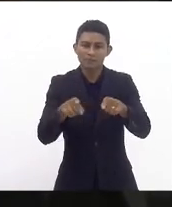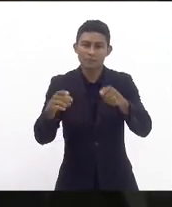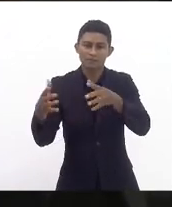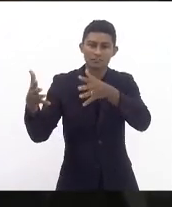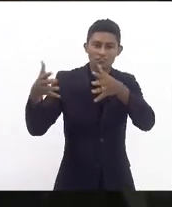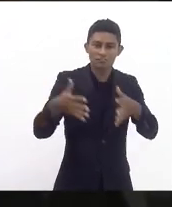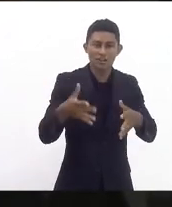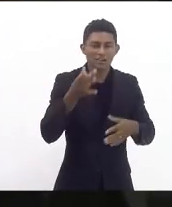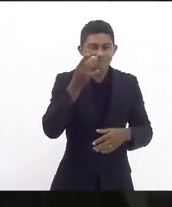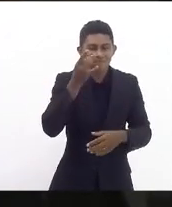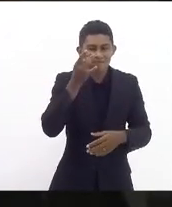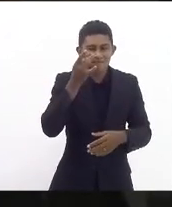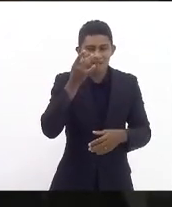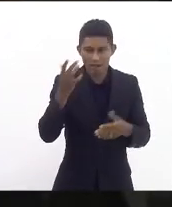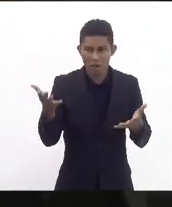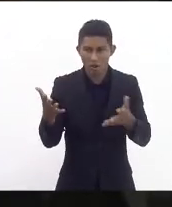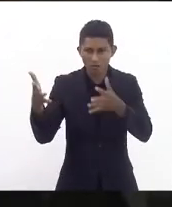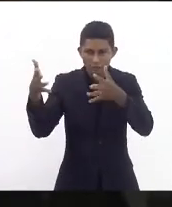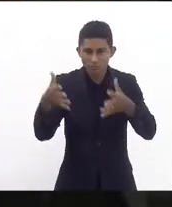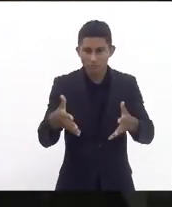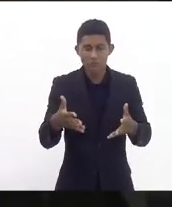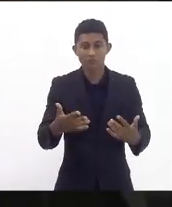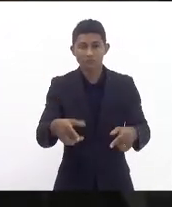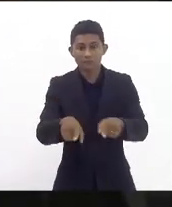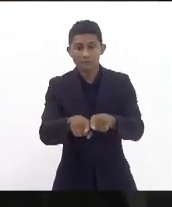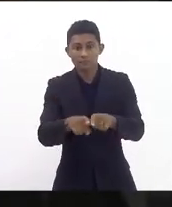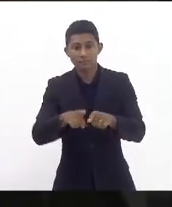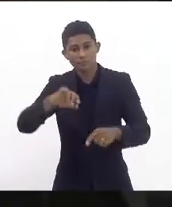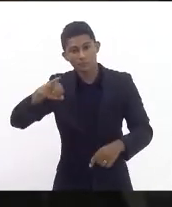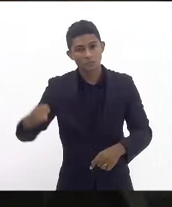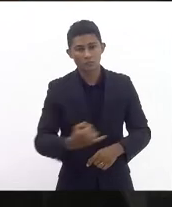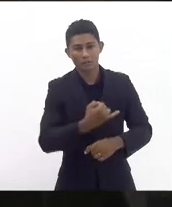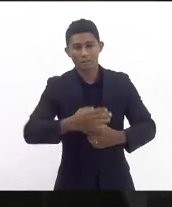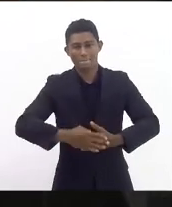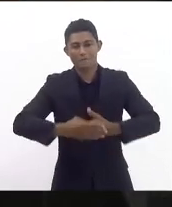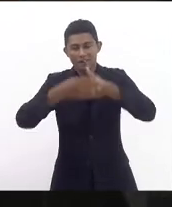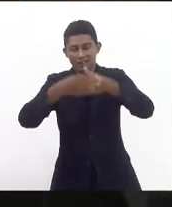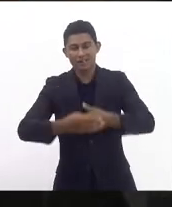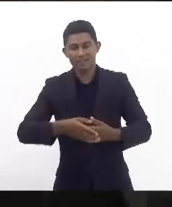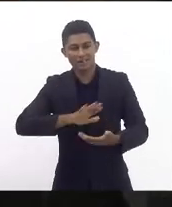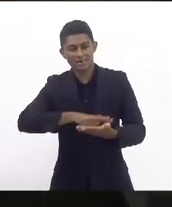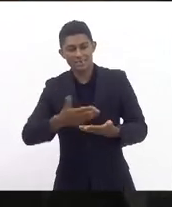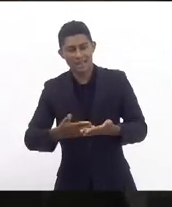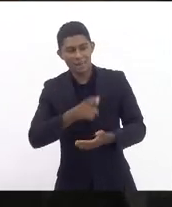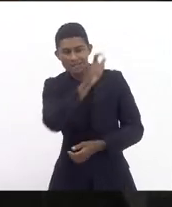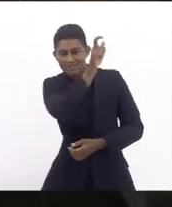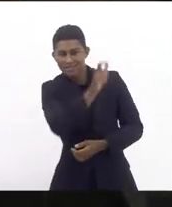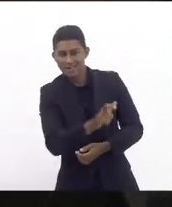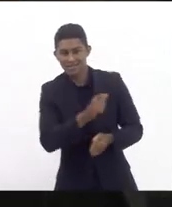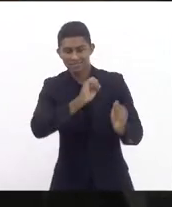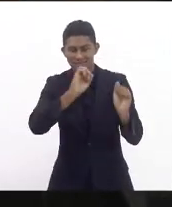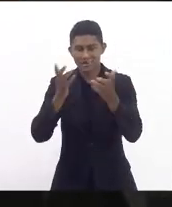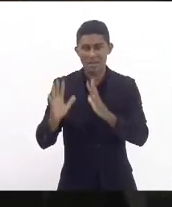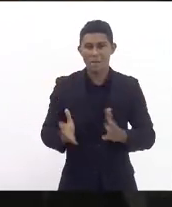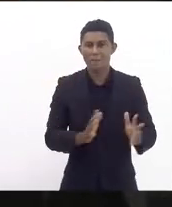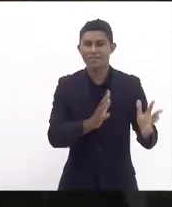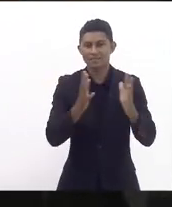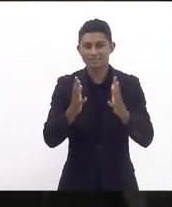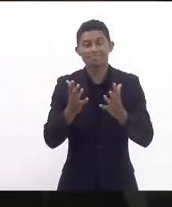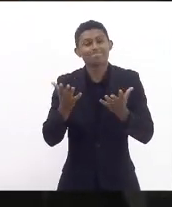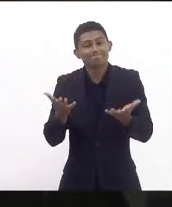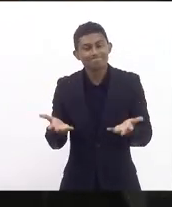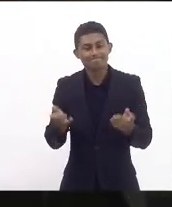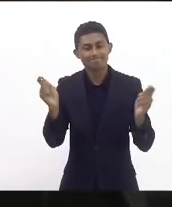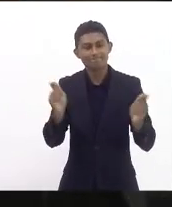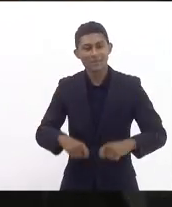aqui em plenário EA cumprimentar o choro intérprete da linguagem de libras que